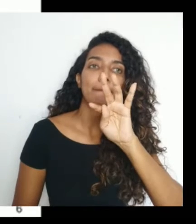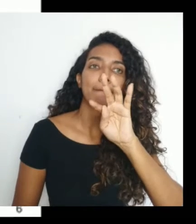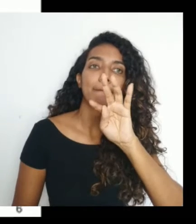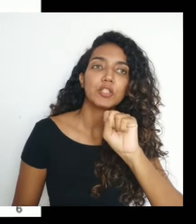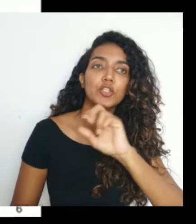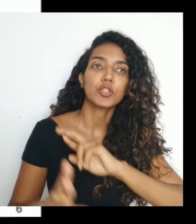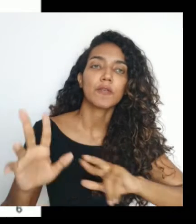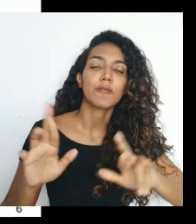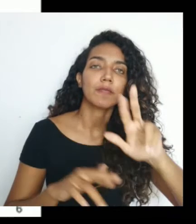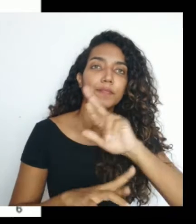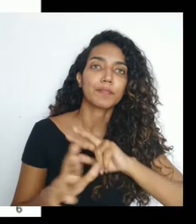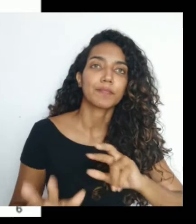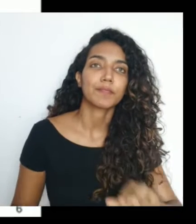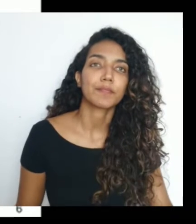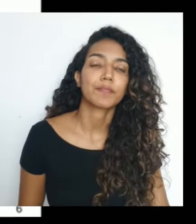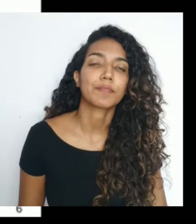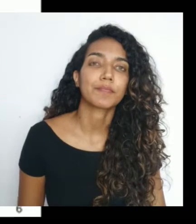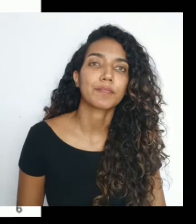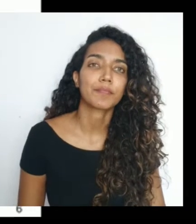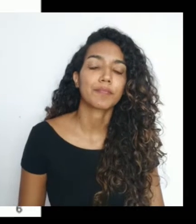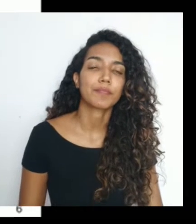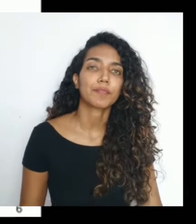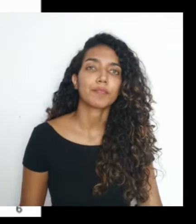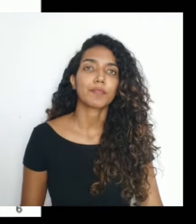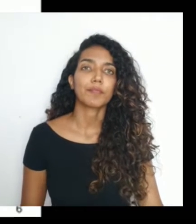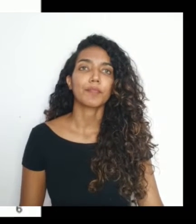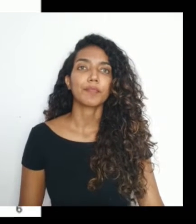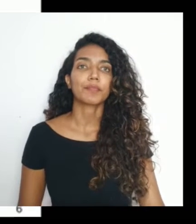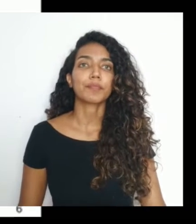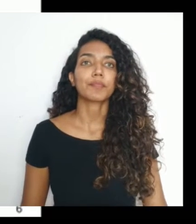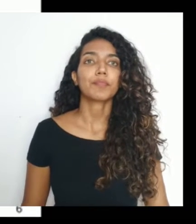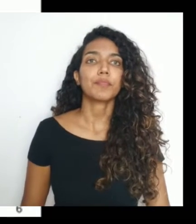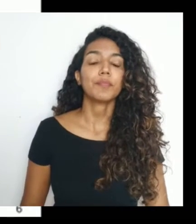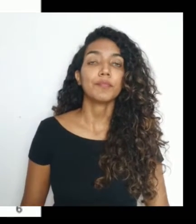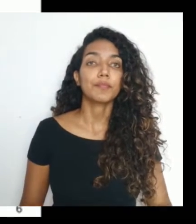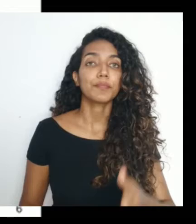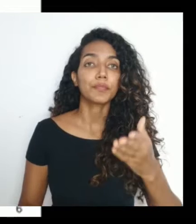com underscores, tá vendo? Com